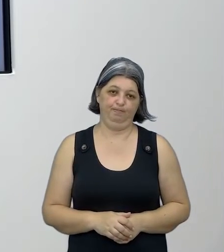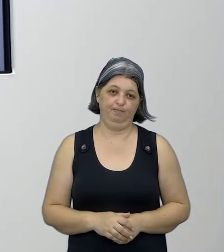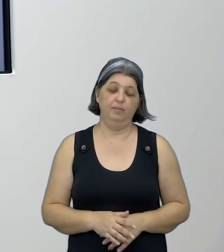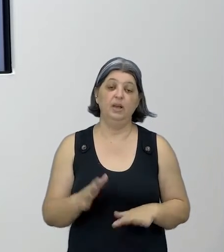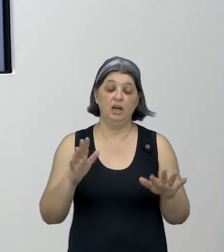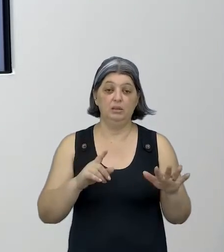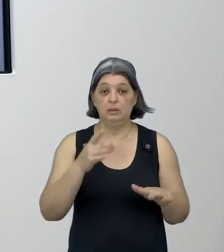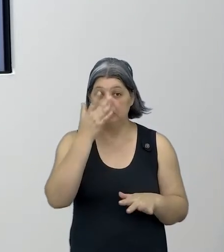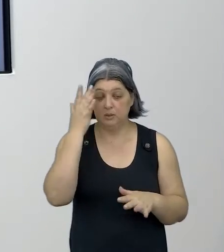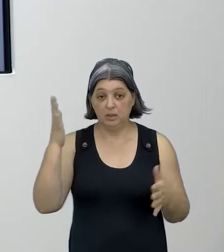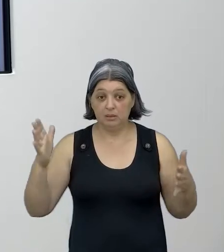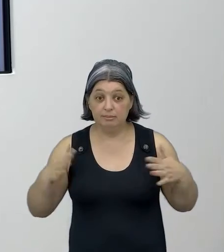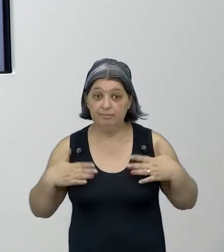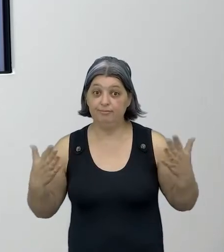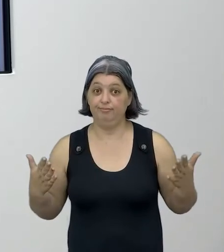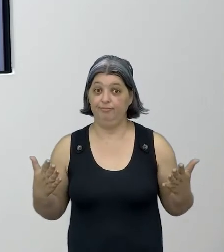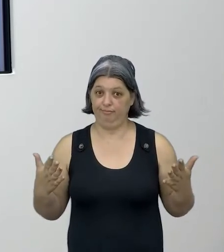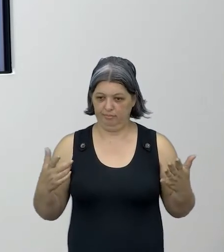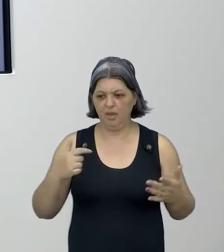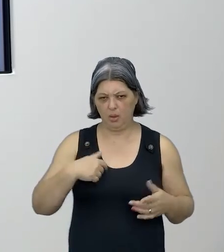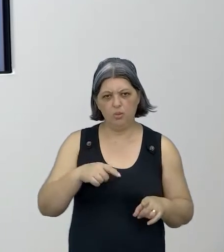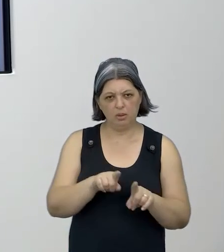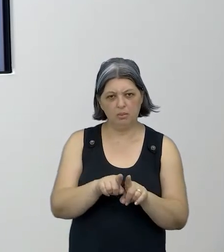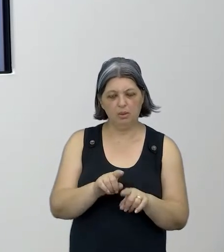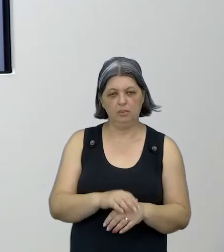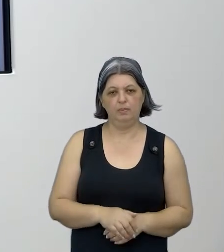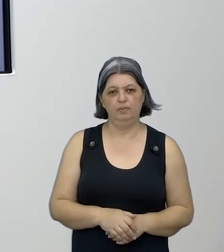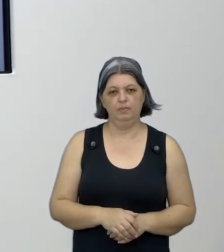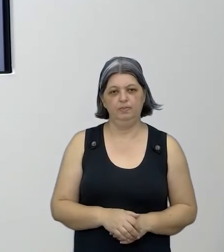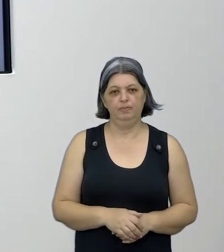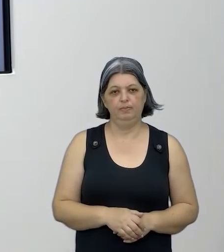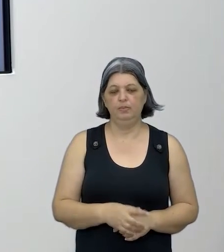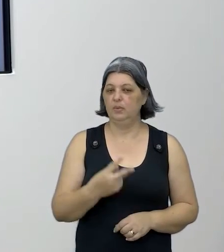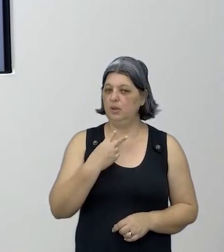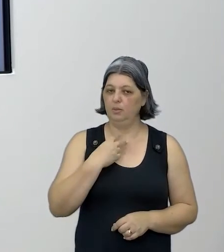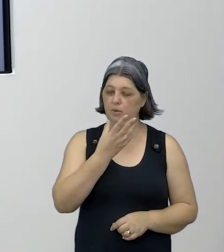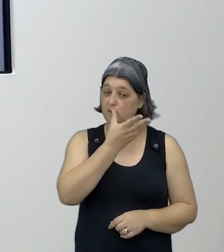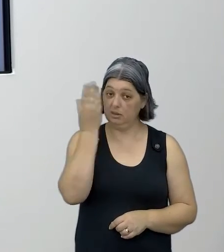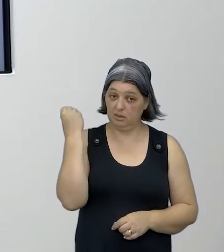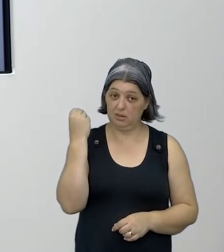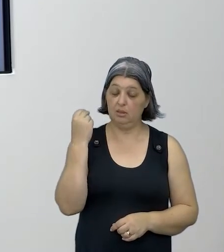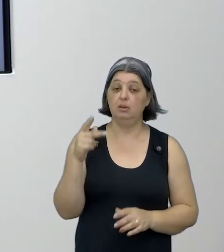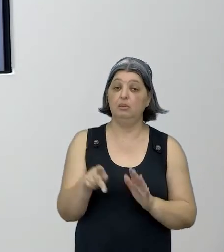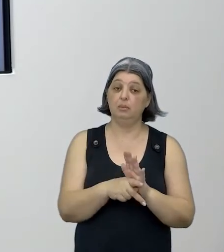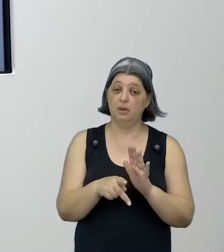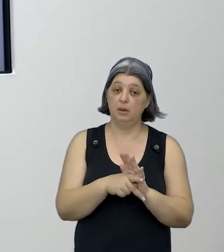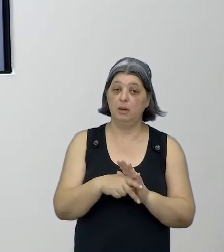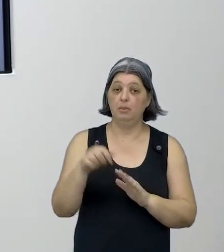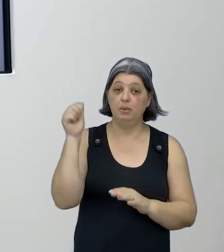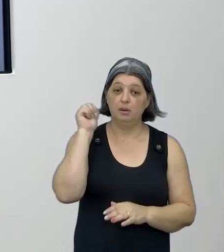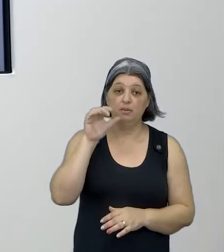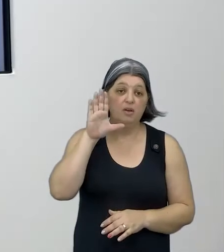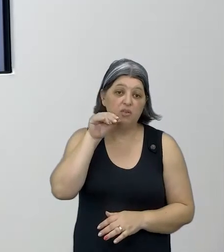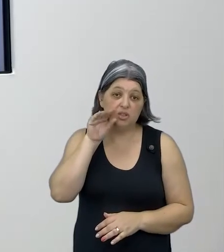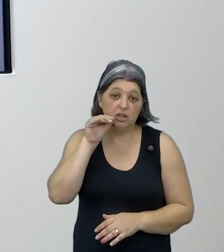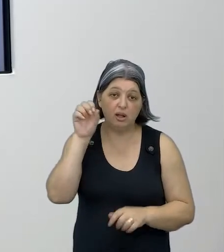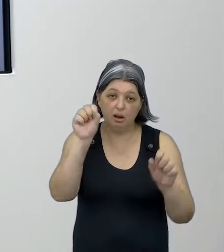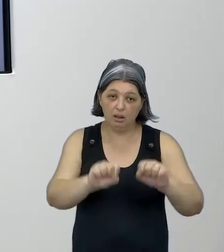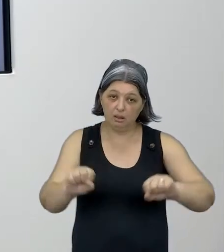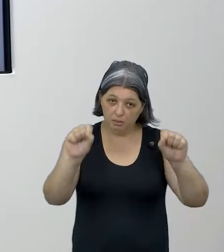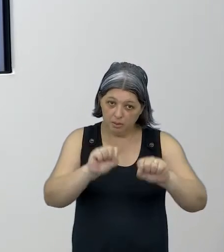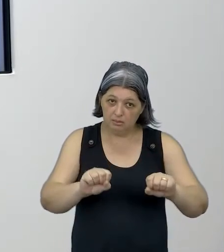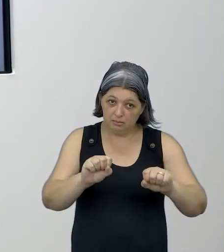muito espantada como ela, como eu, etc., a gente não pode esquecer que as empregadas domésticas, por exemplo, demoraram mais tempo